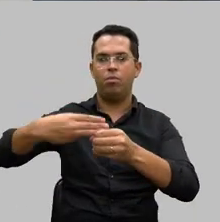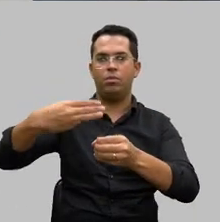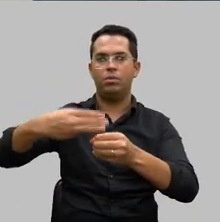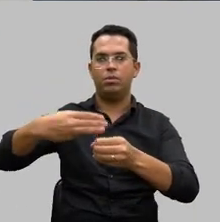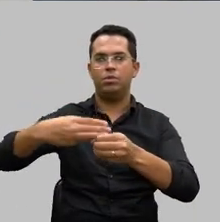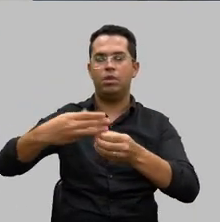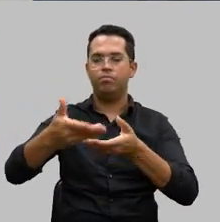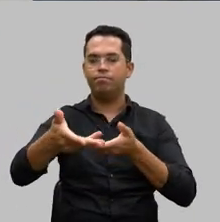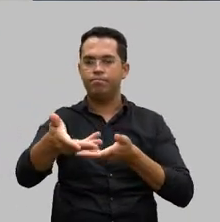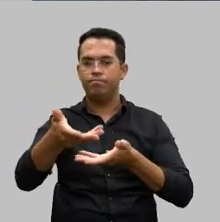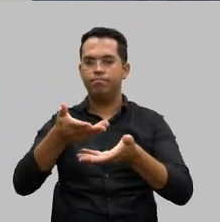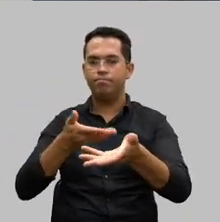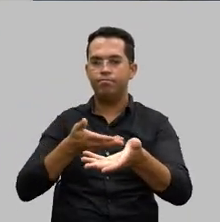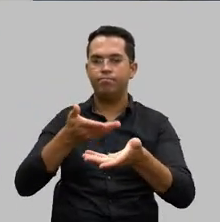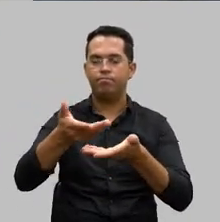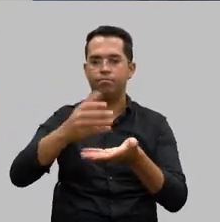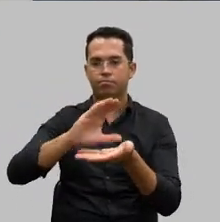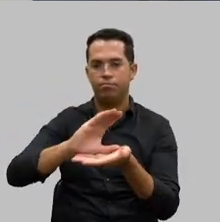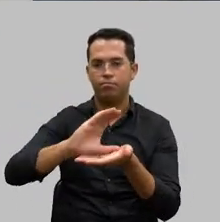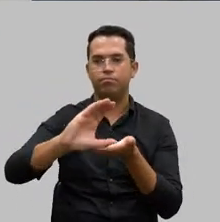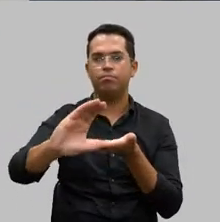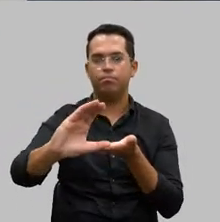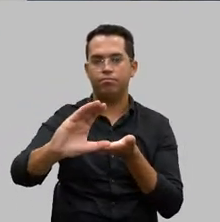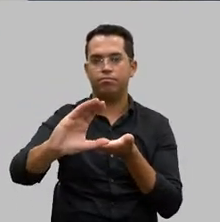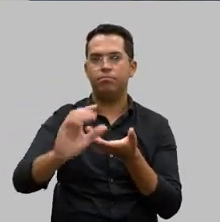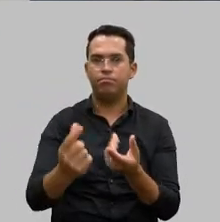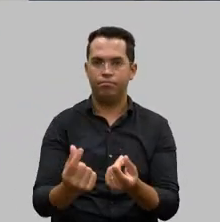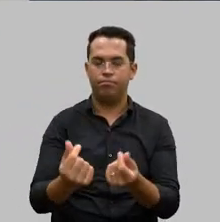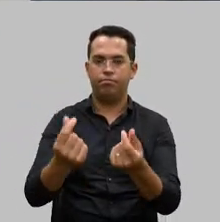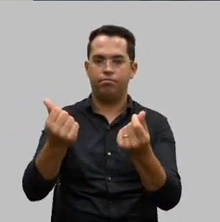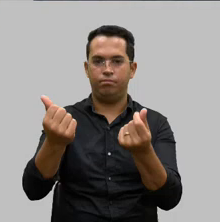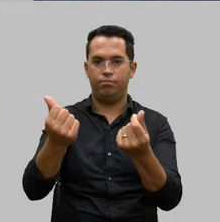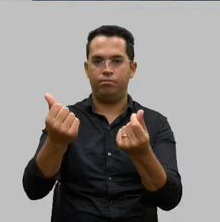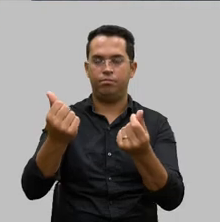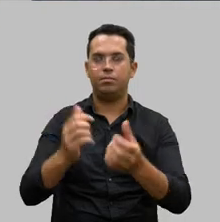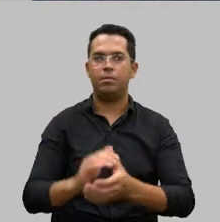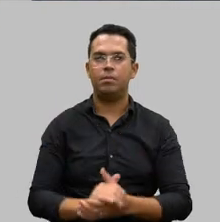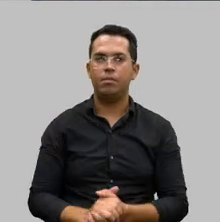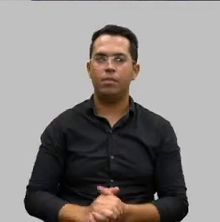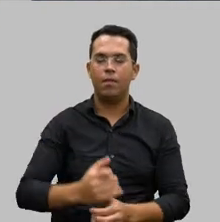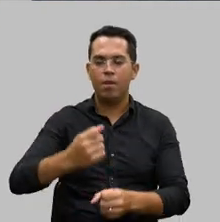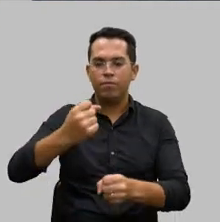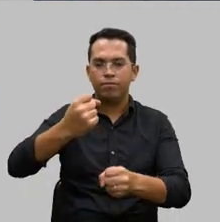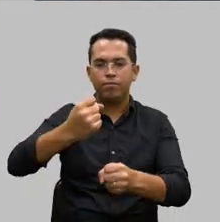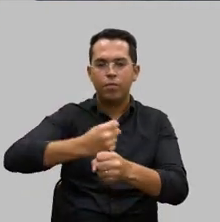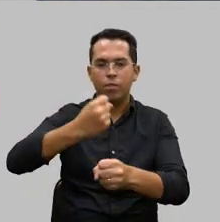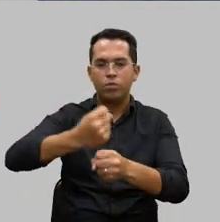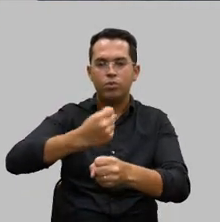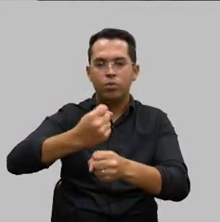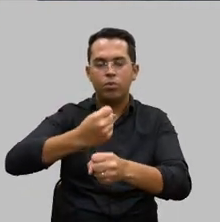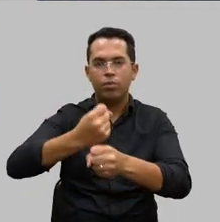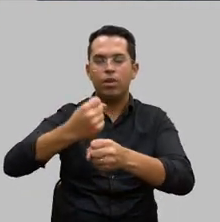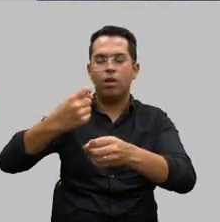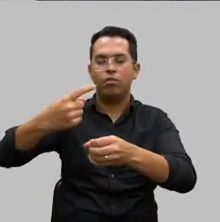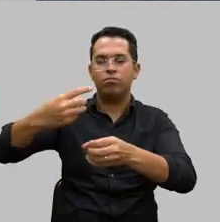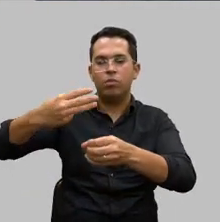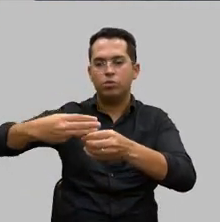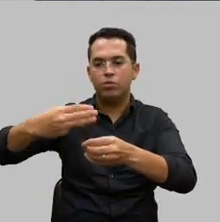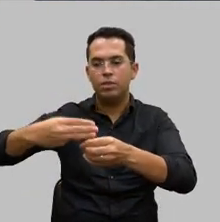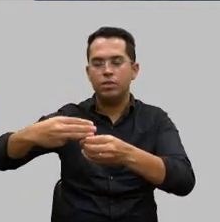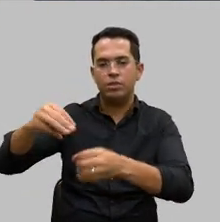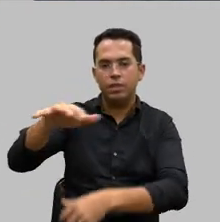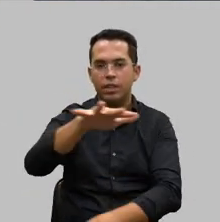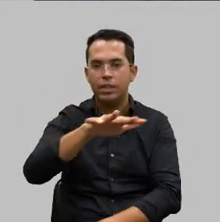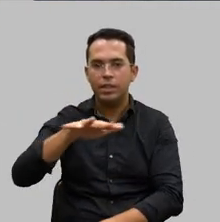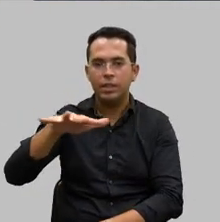tem que cá porque muitos dos nossos municípios mineiros foram construídos sem planejamento foram construídos então a maior parte das